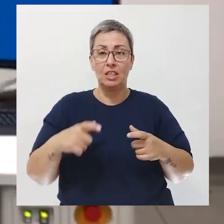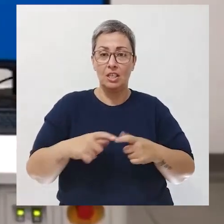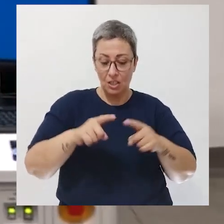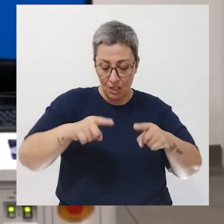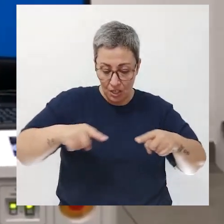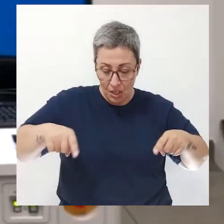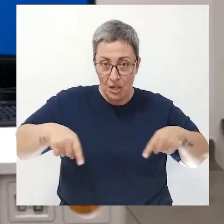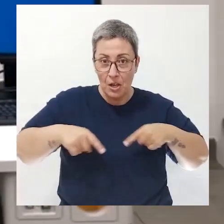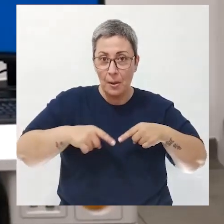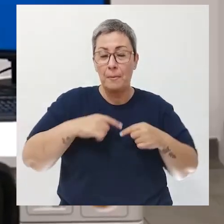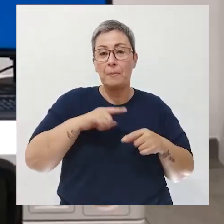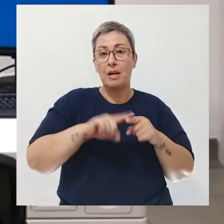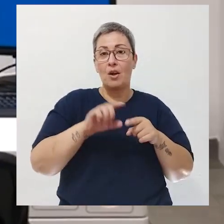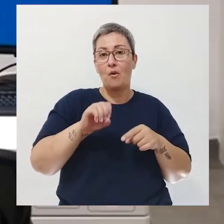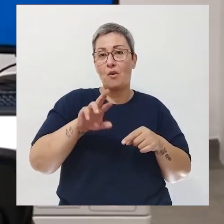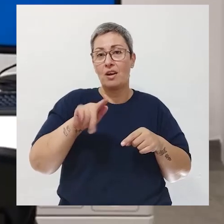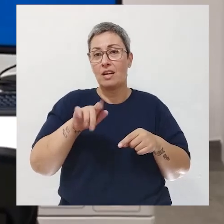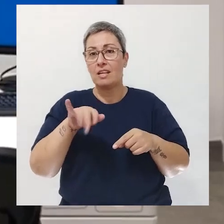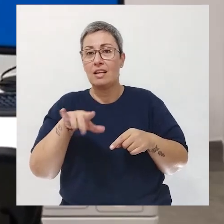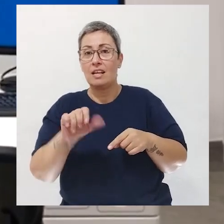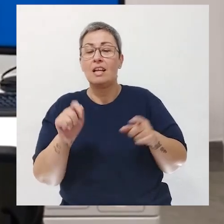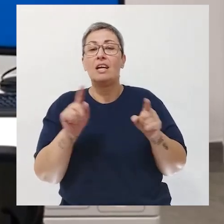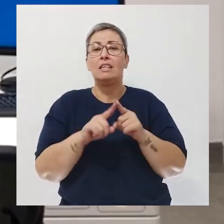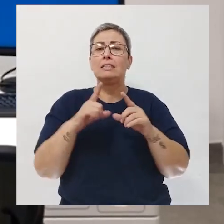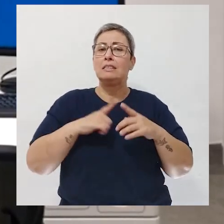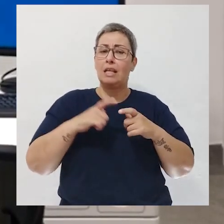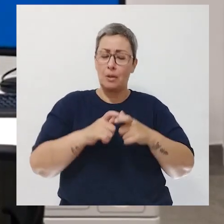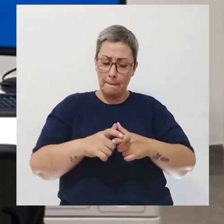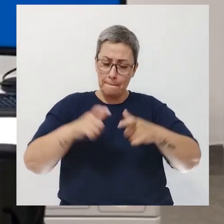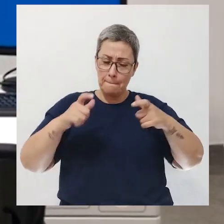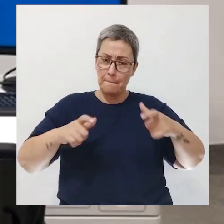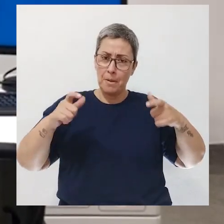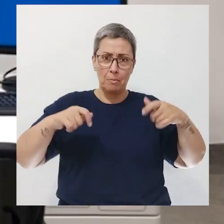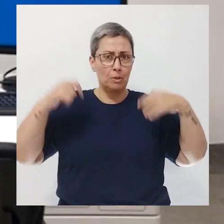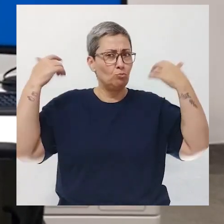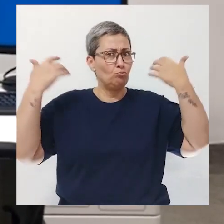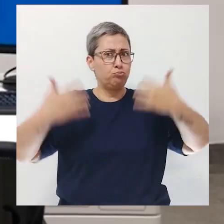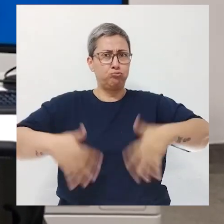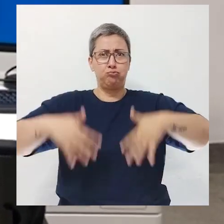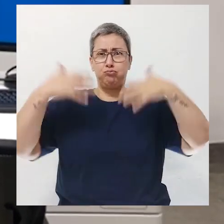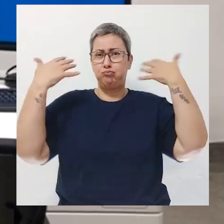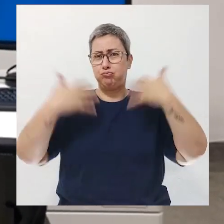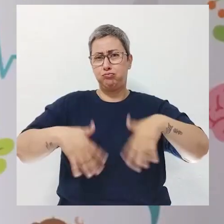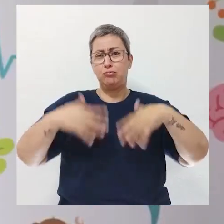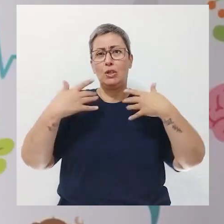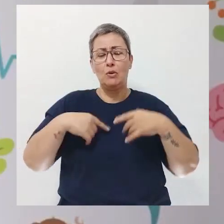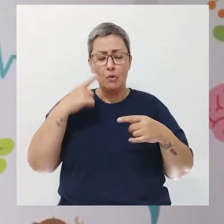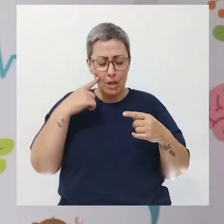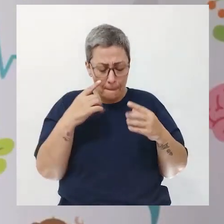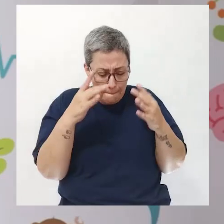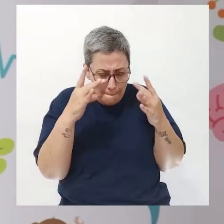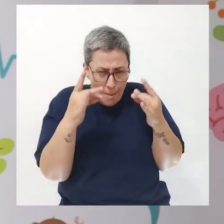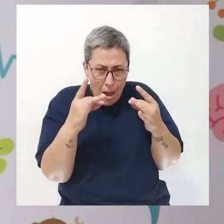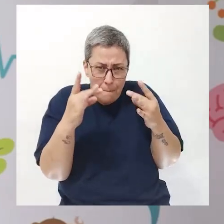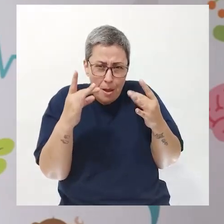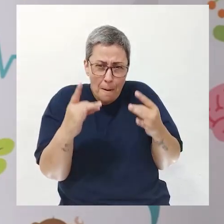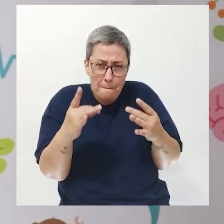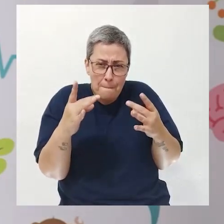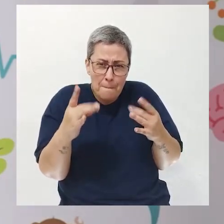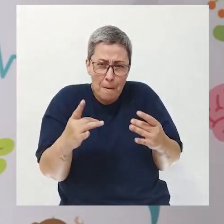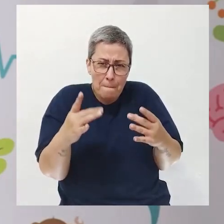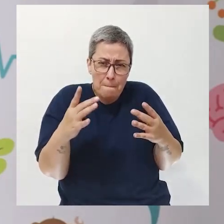células, membrana plasmática, organelas citoplasmáticas, e ele tem assim um aumento surreal. Ele vai conseguir ver